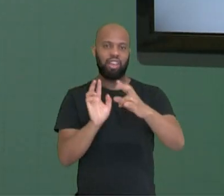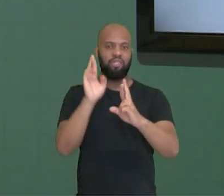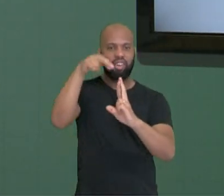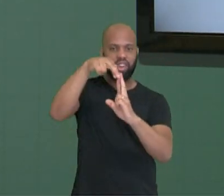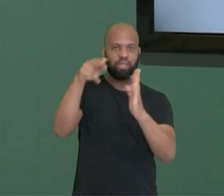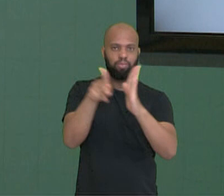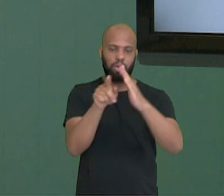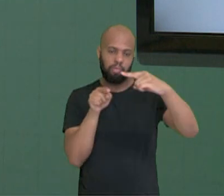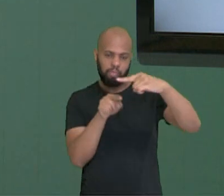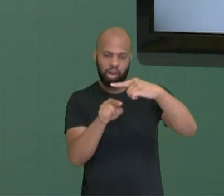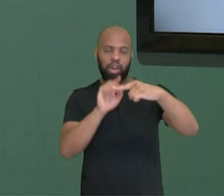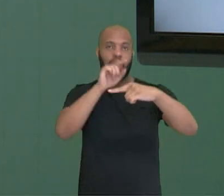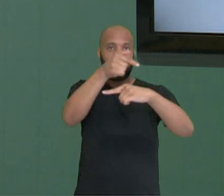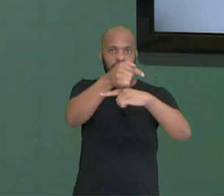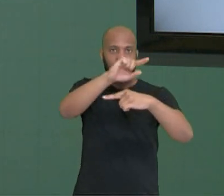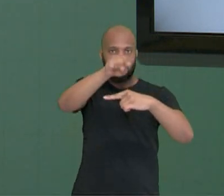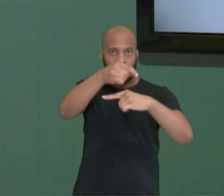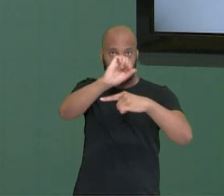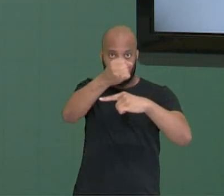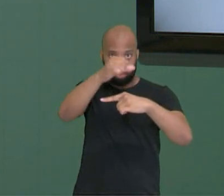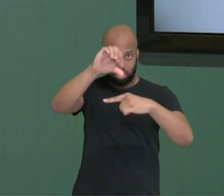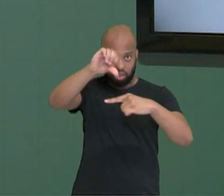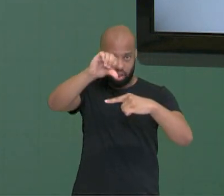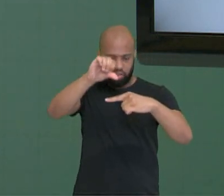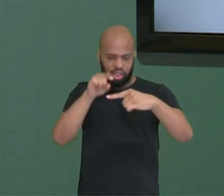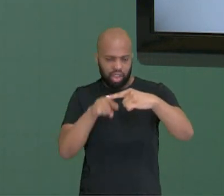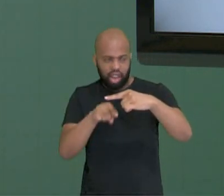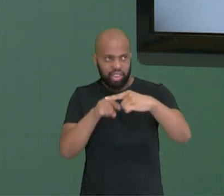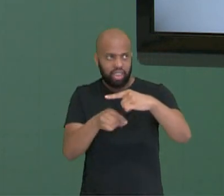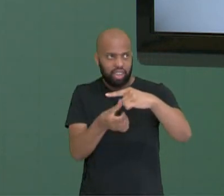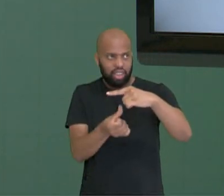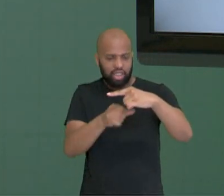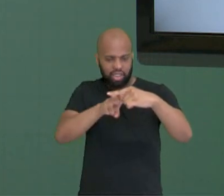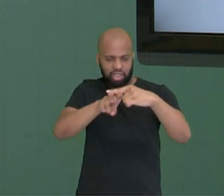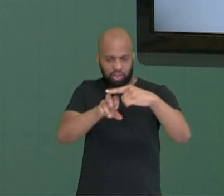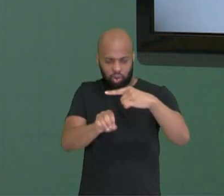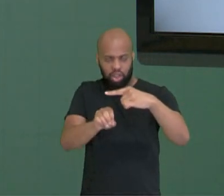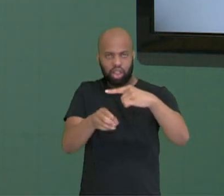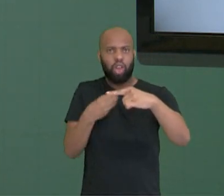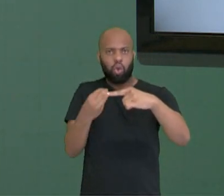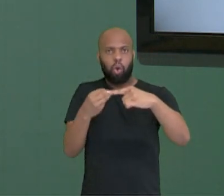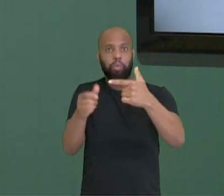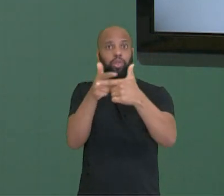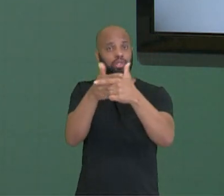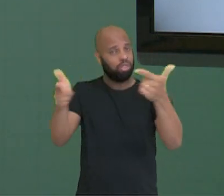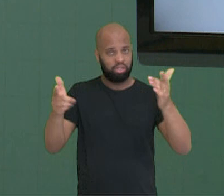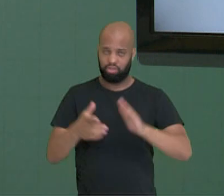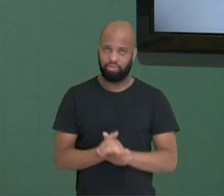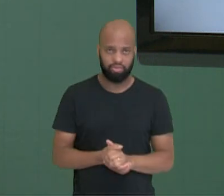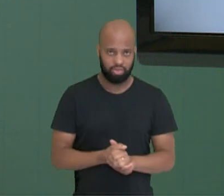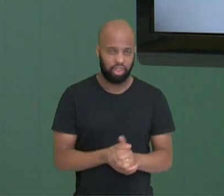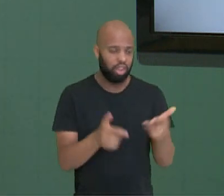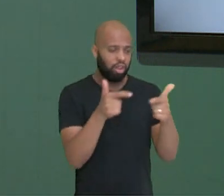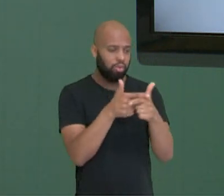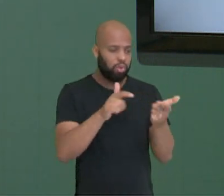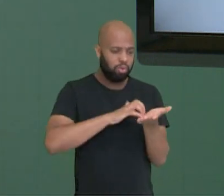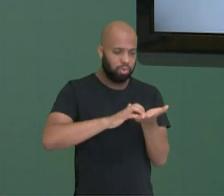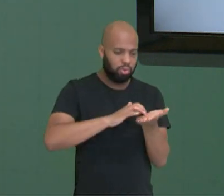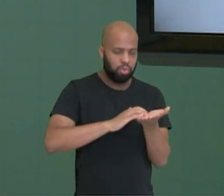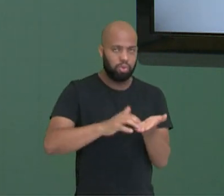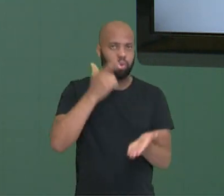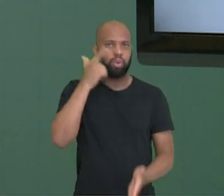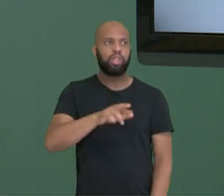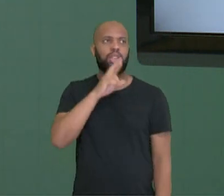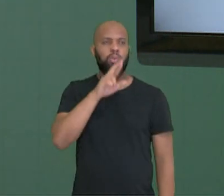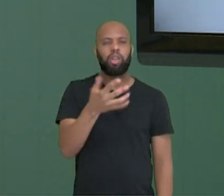tá? 7,89, quanto por cento de 6,50? Você monta a fração dessa maneira aqui, ó. Aí você faz a conta lá na calculadora, você vai